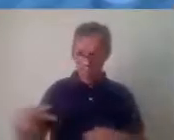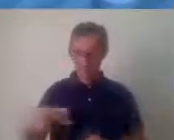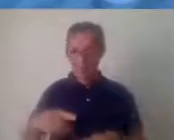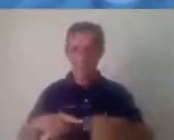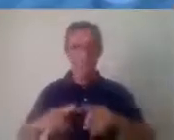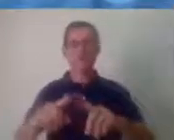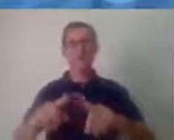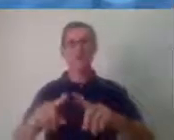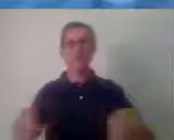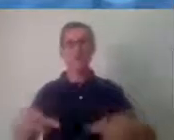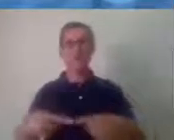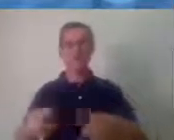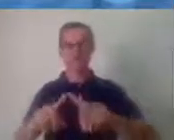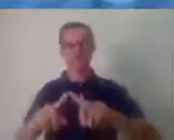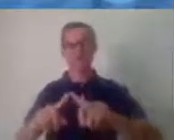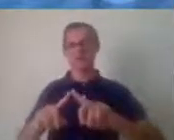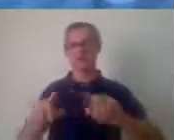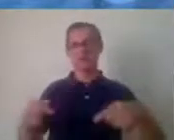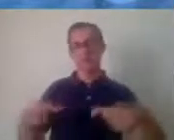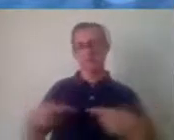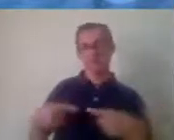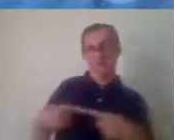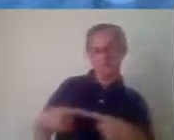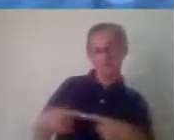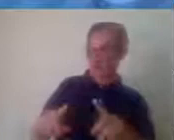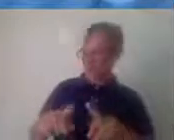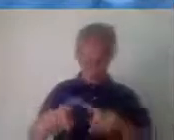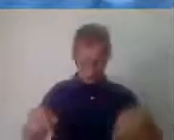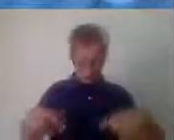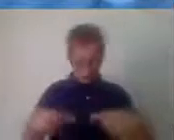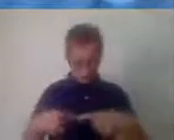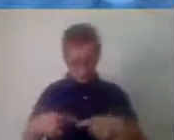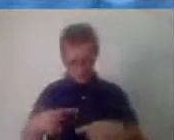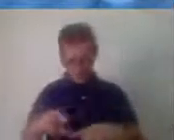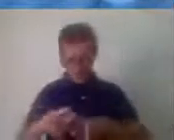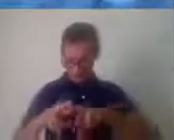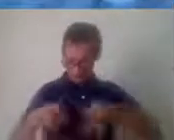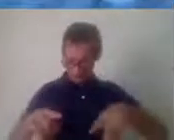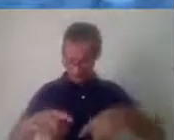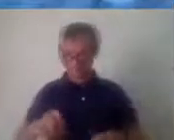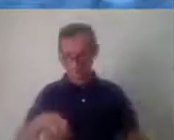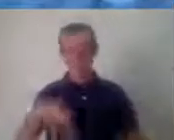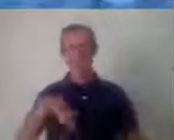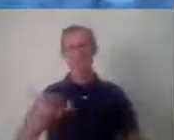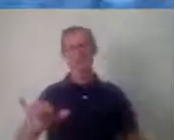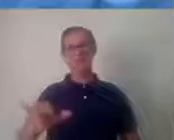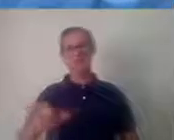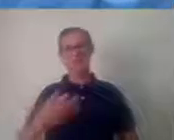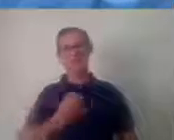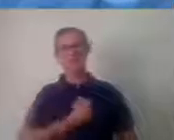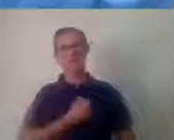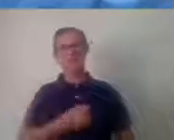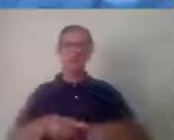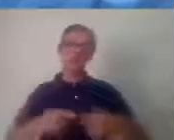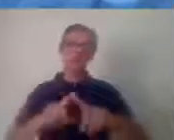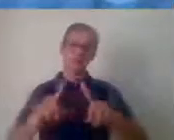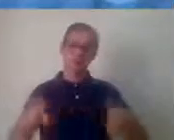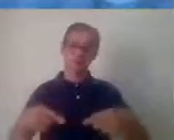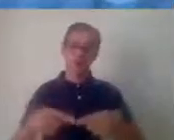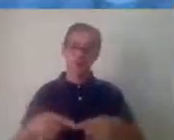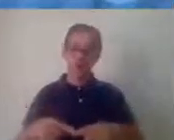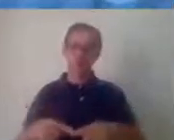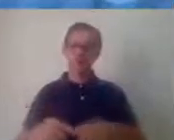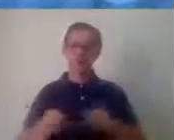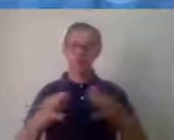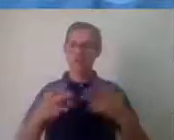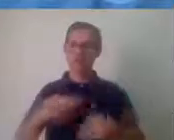é uma região retangular, ou seja, ela não é uma região onde a sua variação de x e y é em número. Não, ela é uma região mais geral.